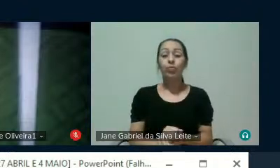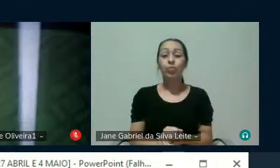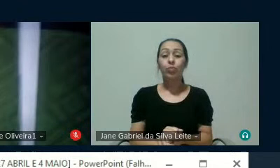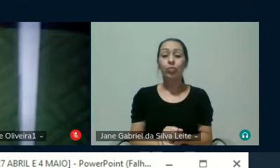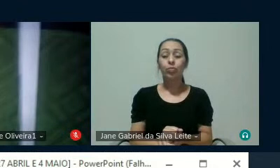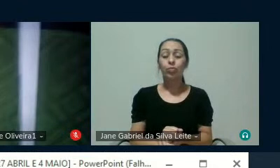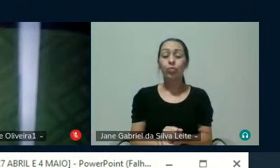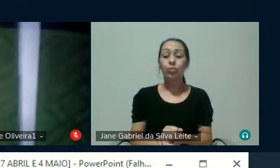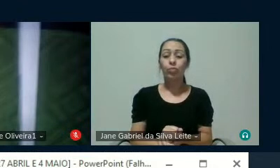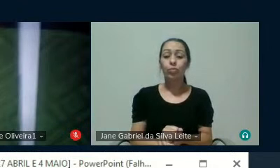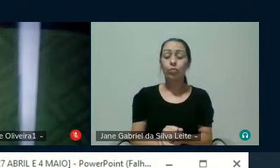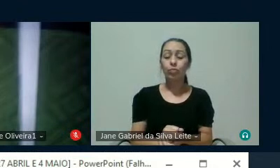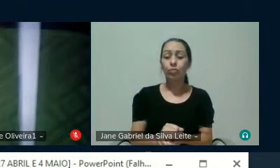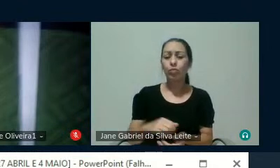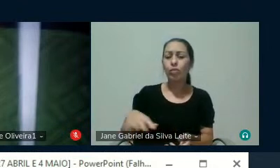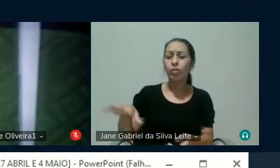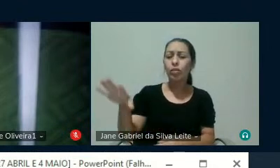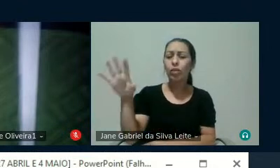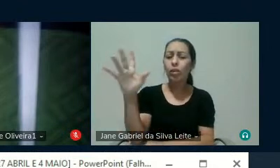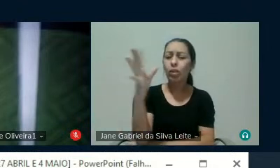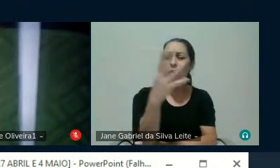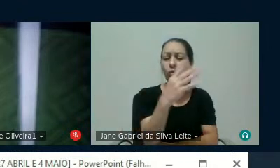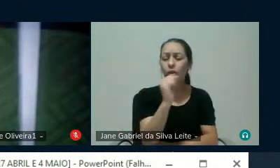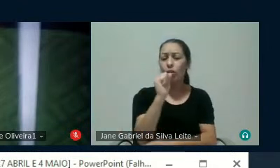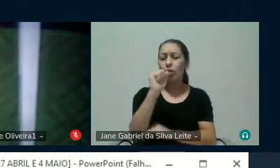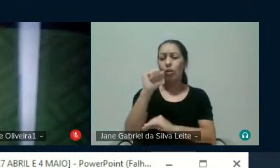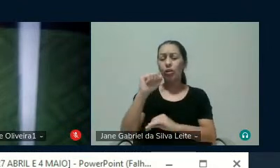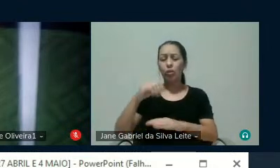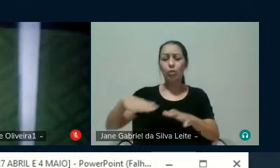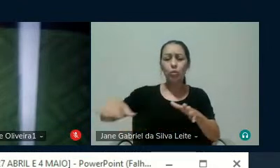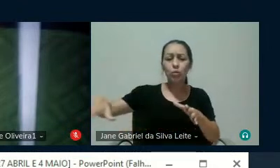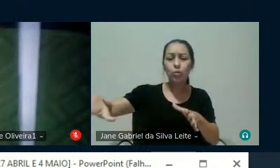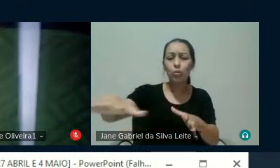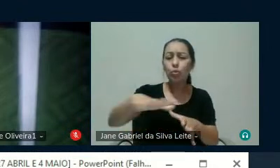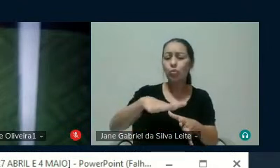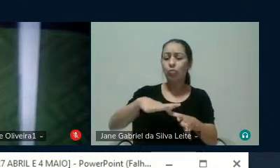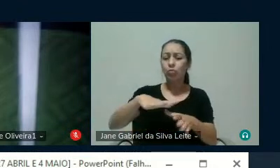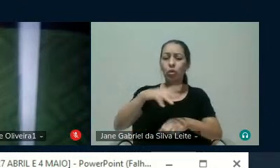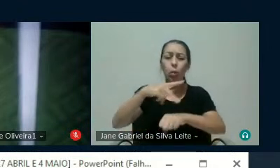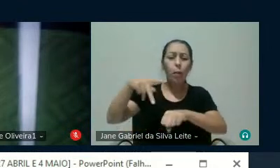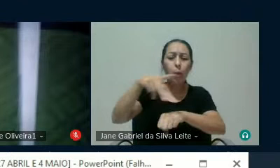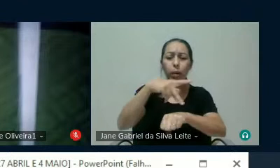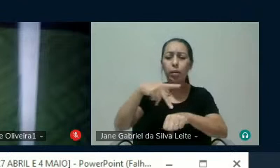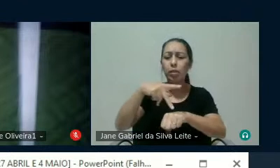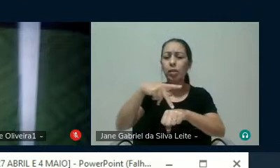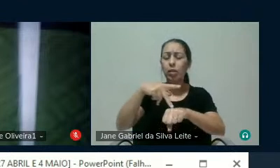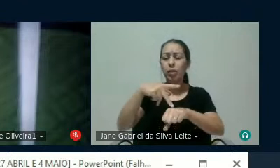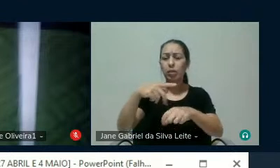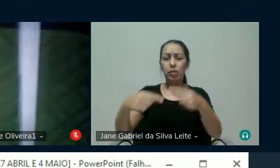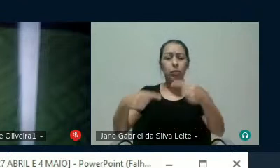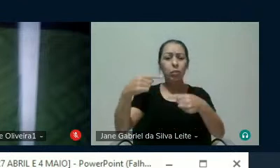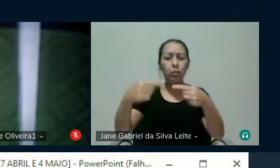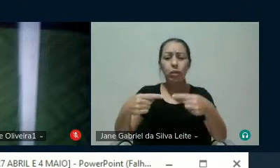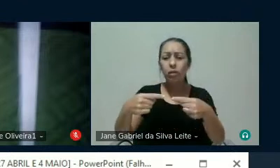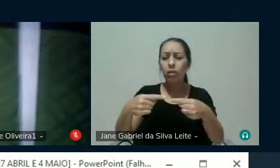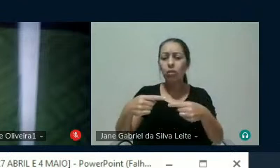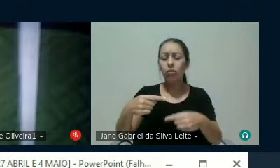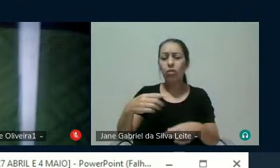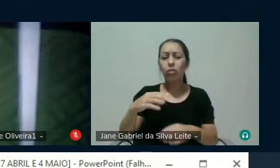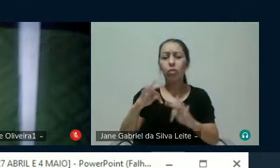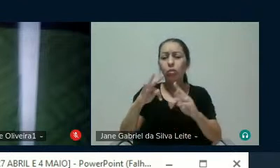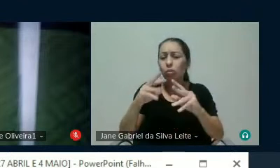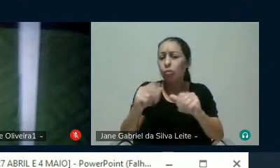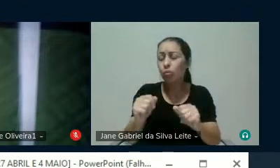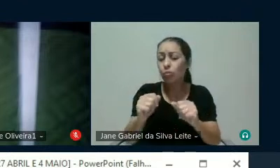A natureza, o espaço geográfico, a história do país, a vida política e social inspiram essa literatura em